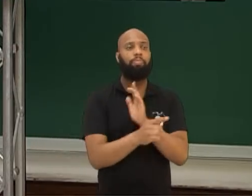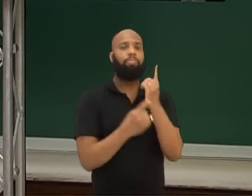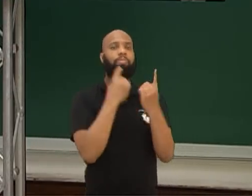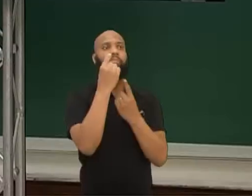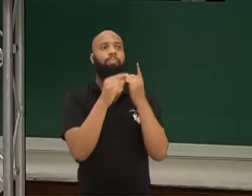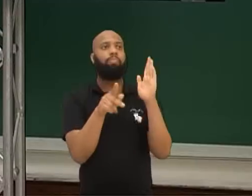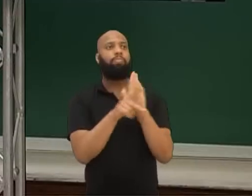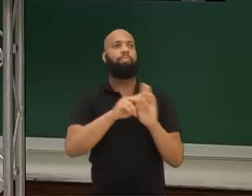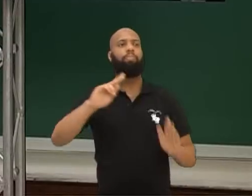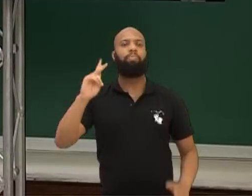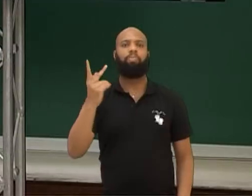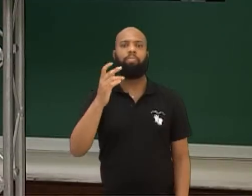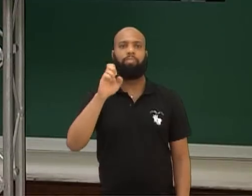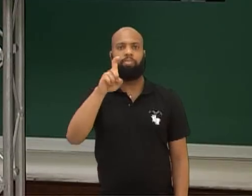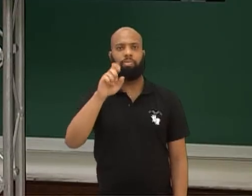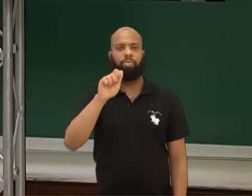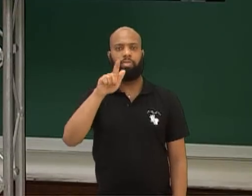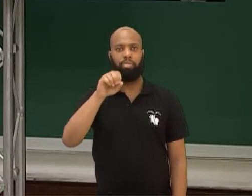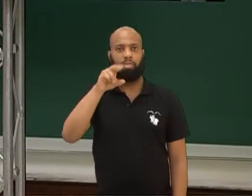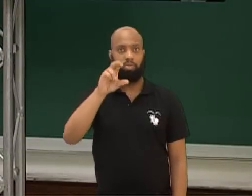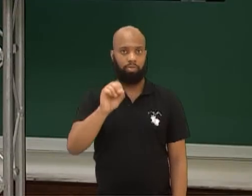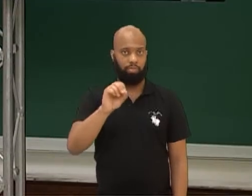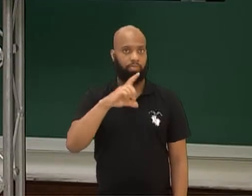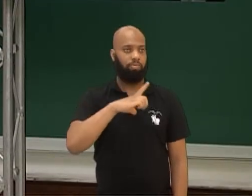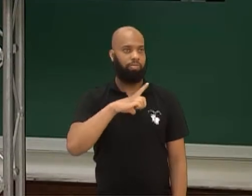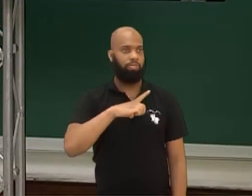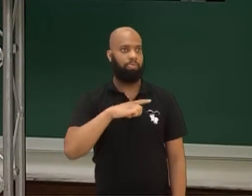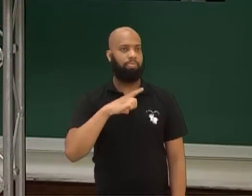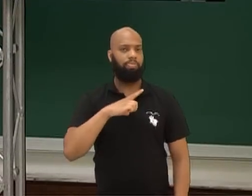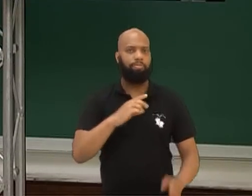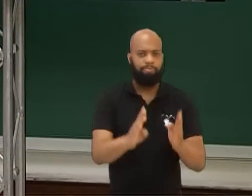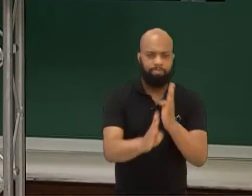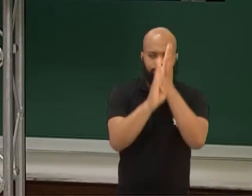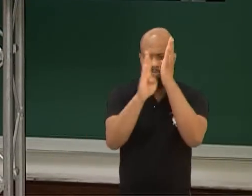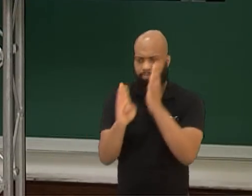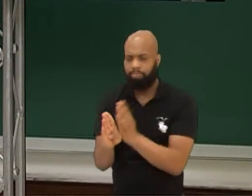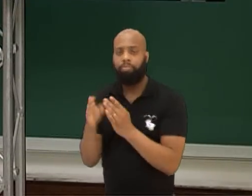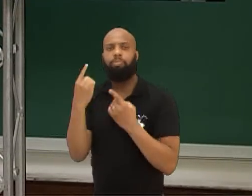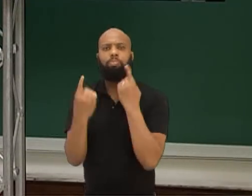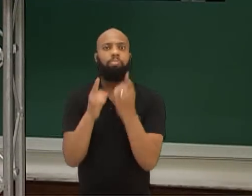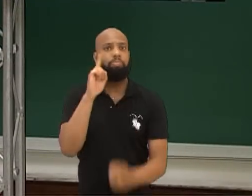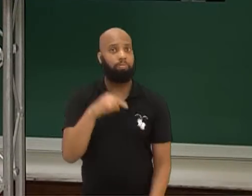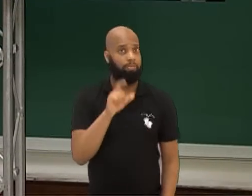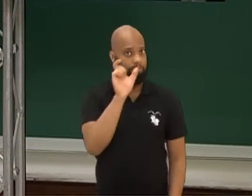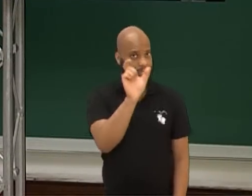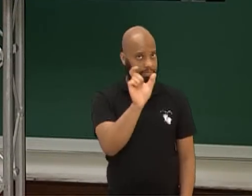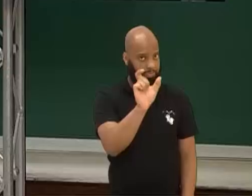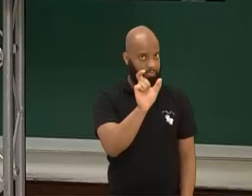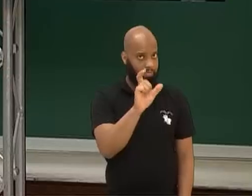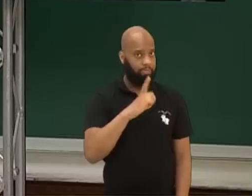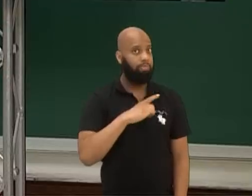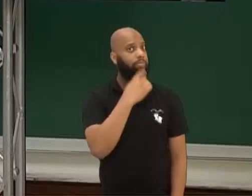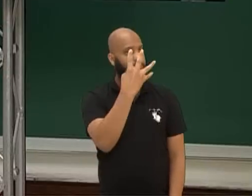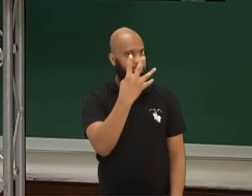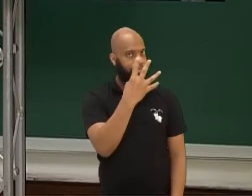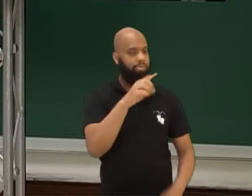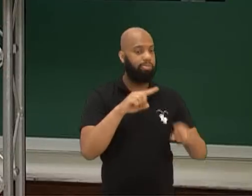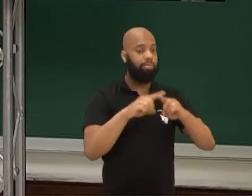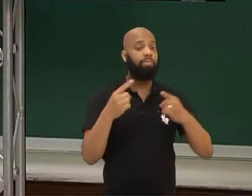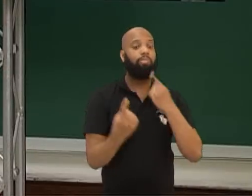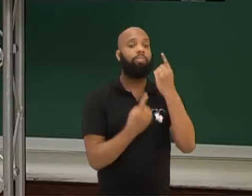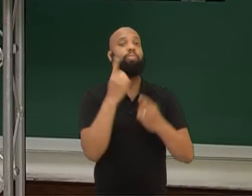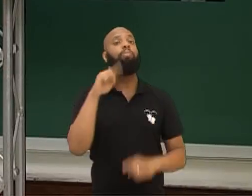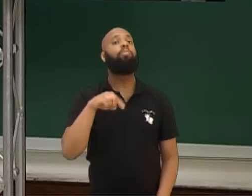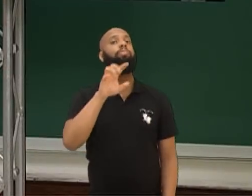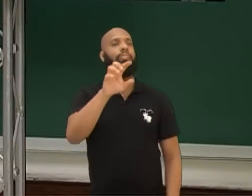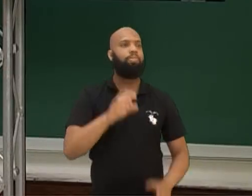é a medida do ângulo interno do hexágono? Então, o primeiro passo, você tem que identificar qual é o hexágono. Porque tem 4 polígonos desenhados, um diferente